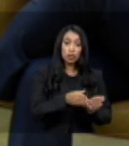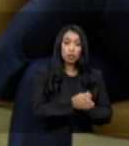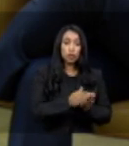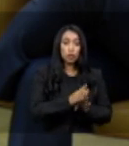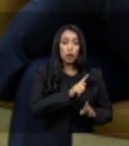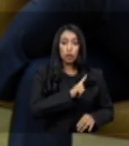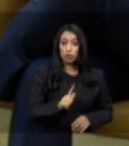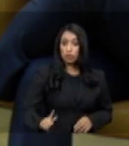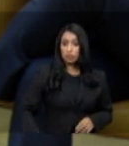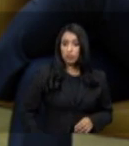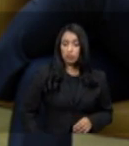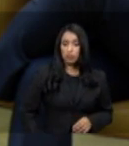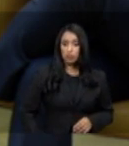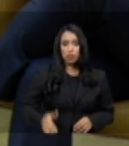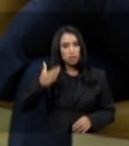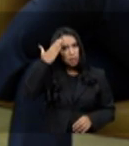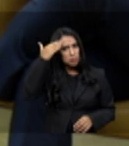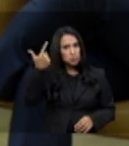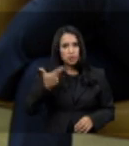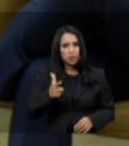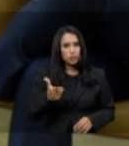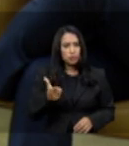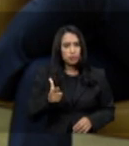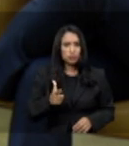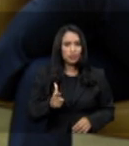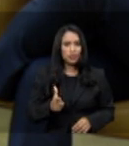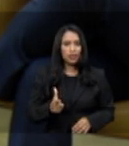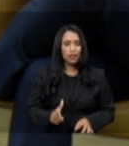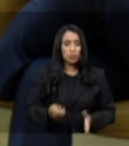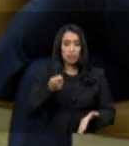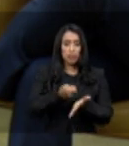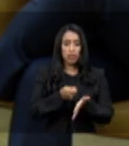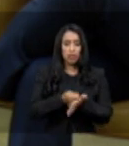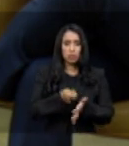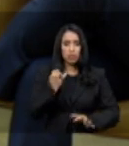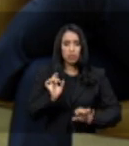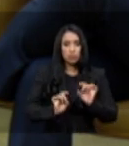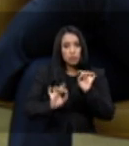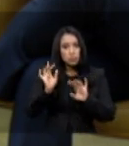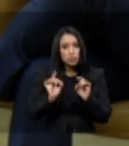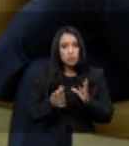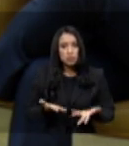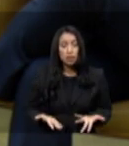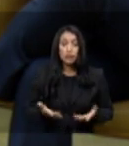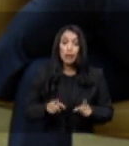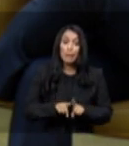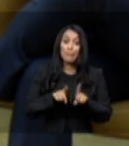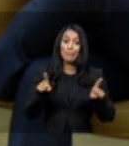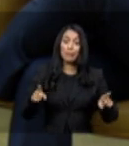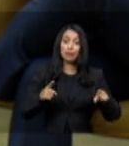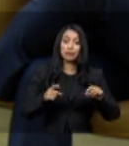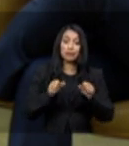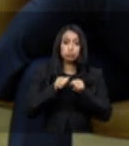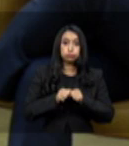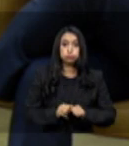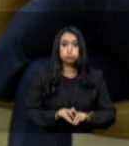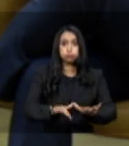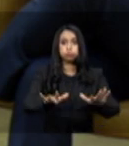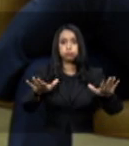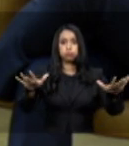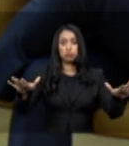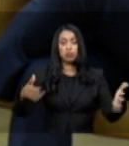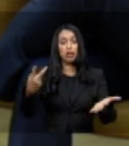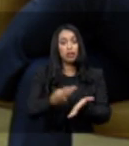nós compreendemos que dá uma determinação de adicional específica nesse sentido mas não se preocupam as repercussões que